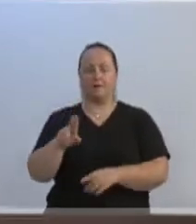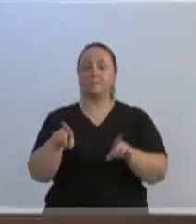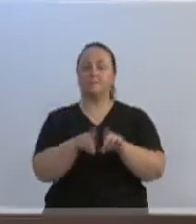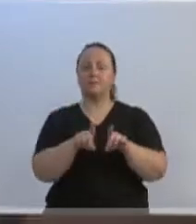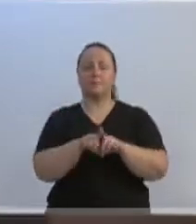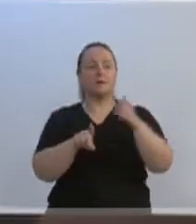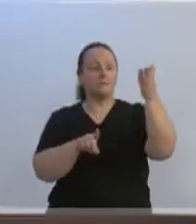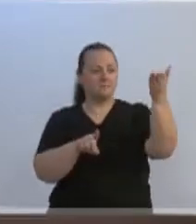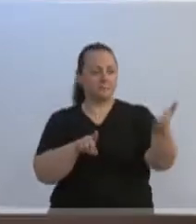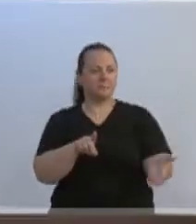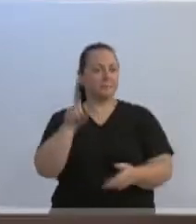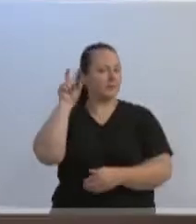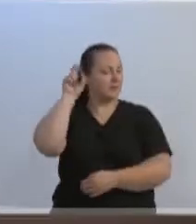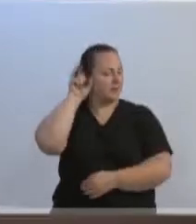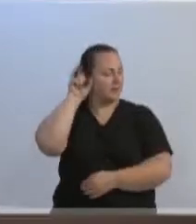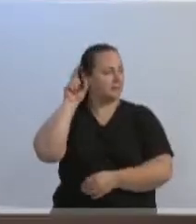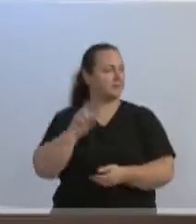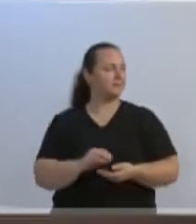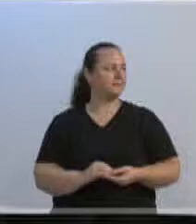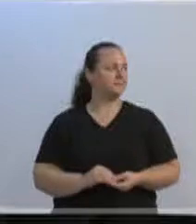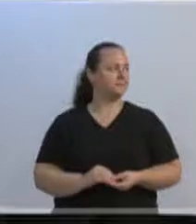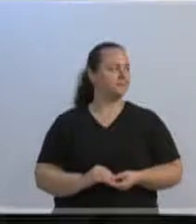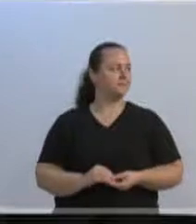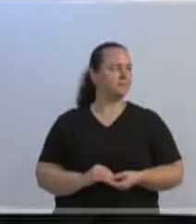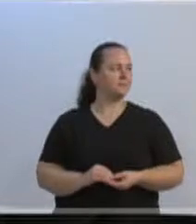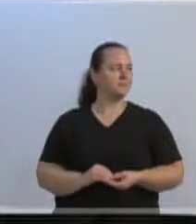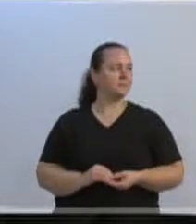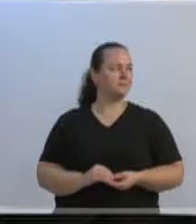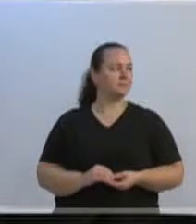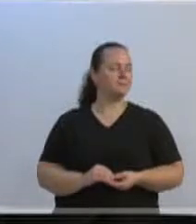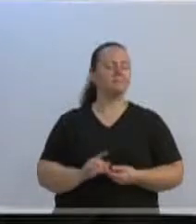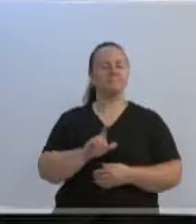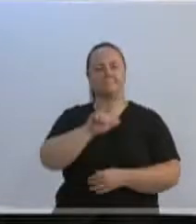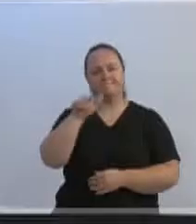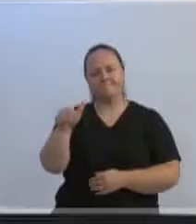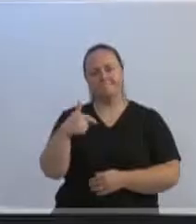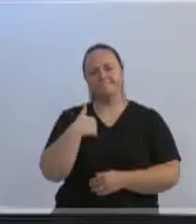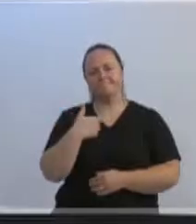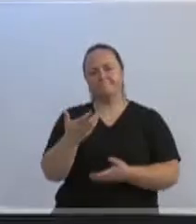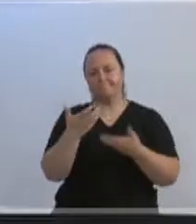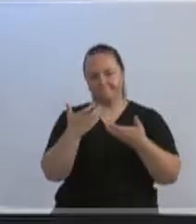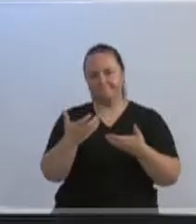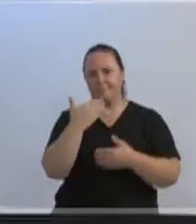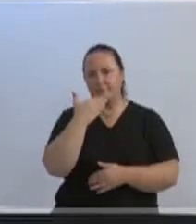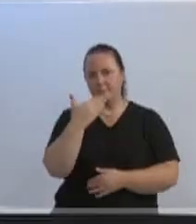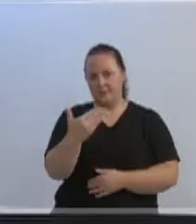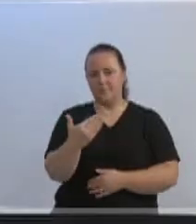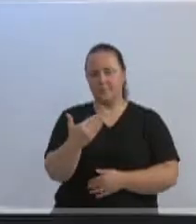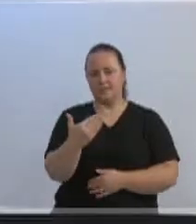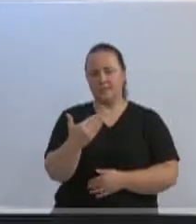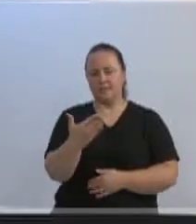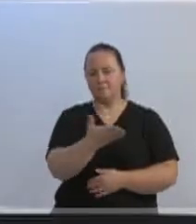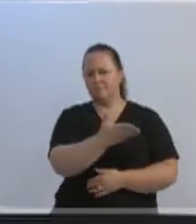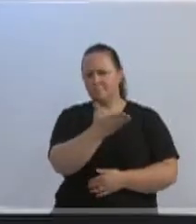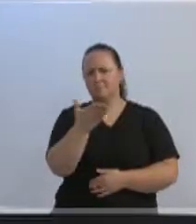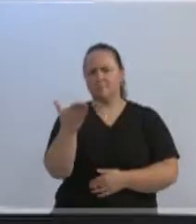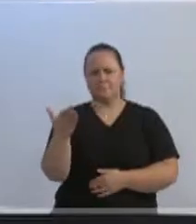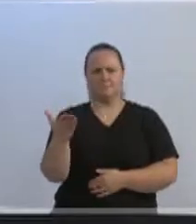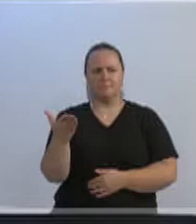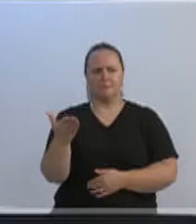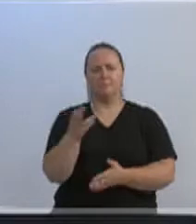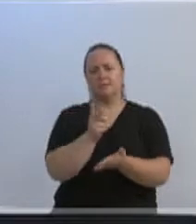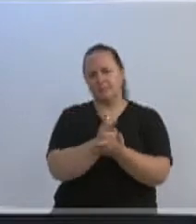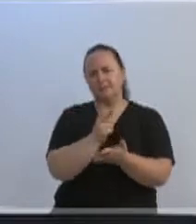ordem vereadores mantau depois do da ordem do dia ou seremos que vossa excelência na sensibilidade sempre com